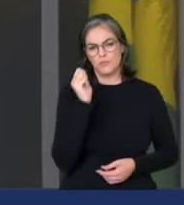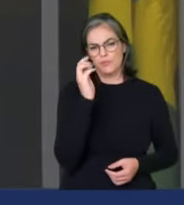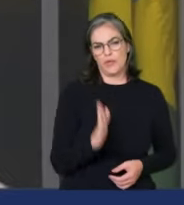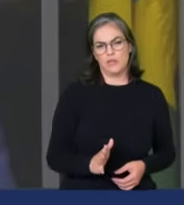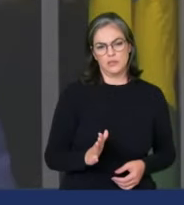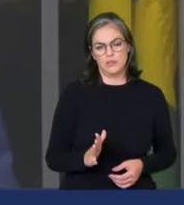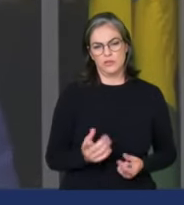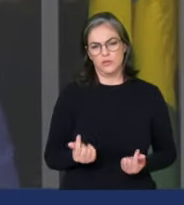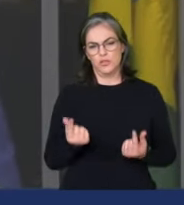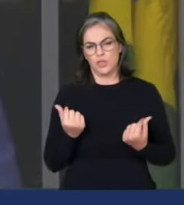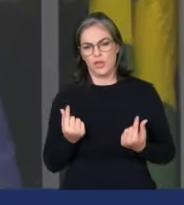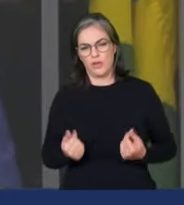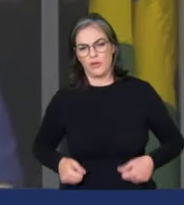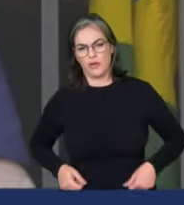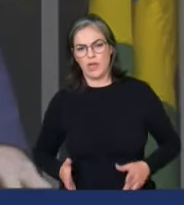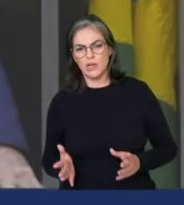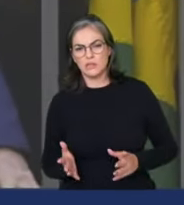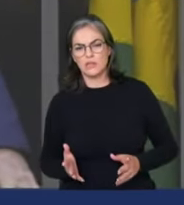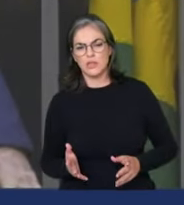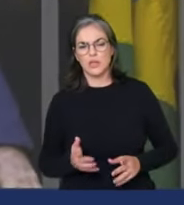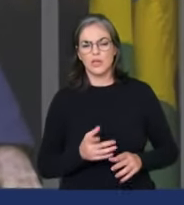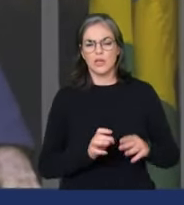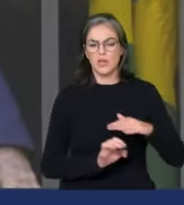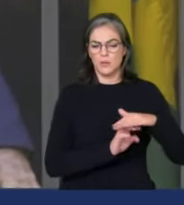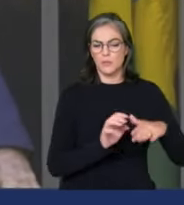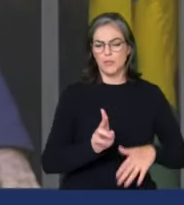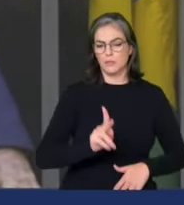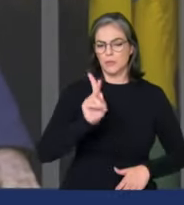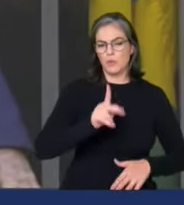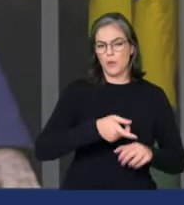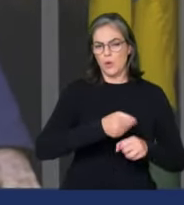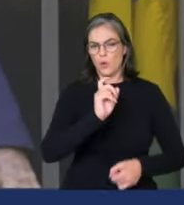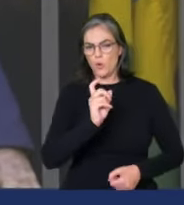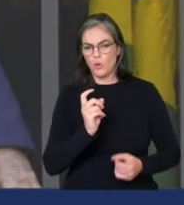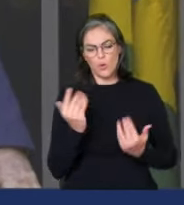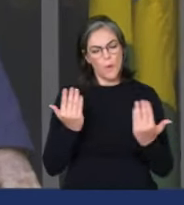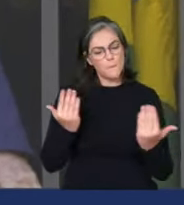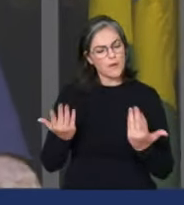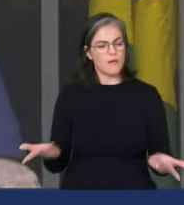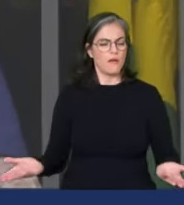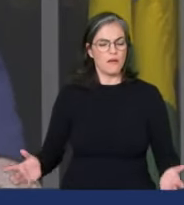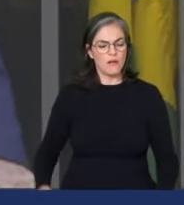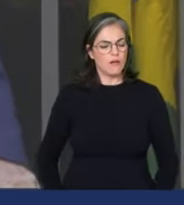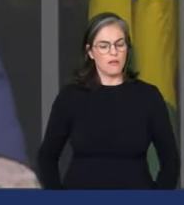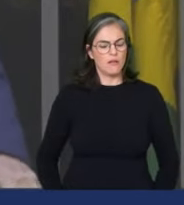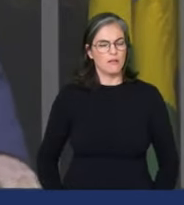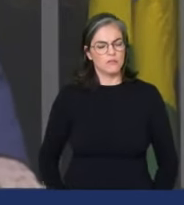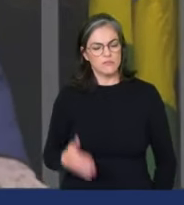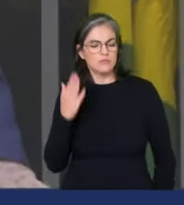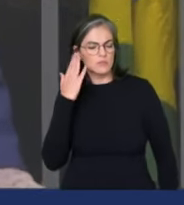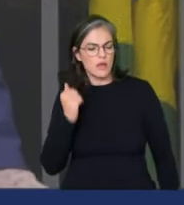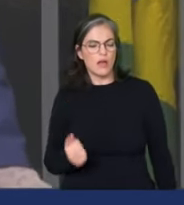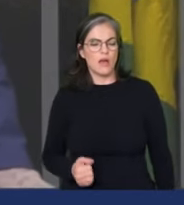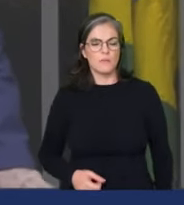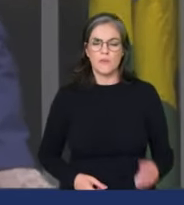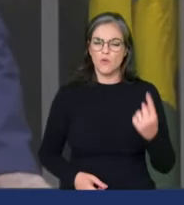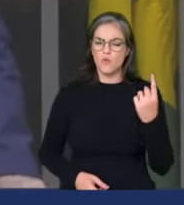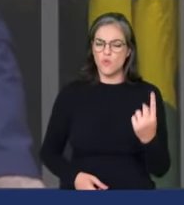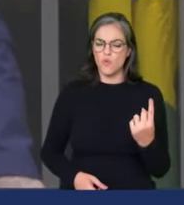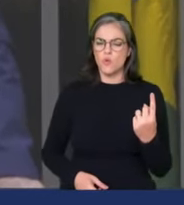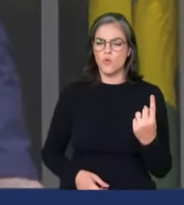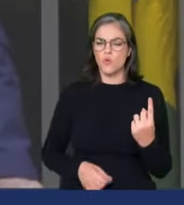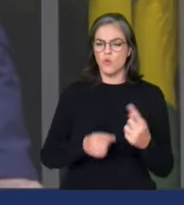lucro para a Petrobras. Podem ter certeza que a cada um ponto de lucro na Petrobras